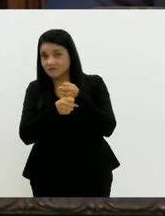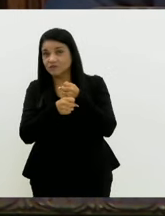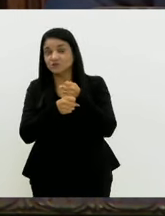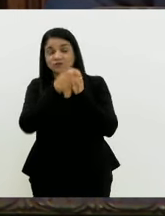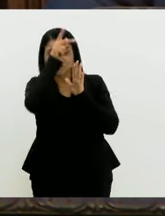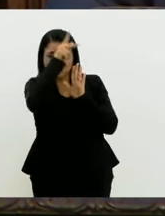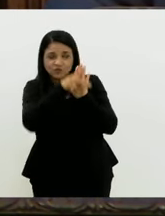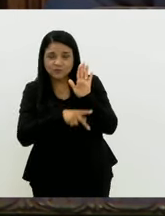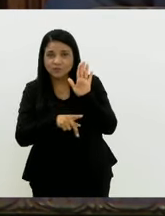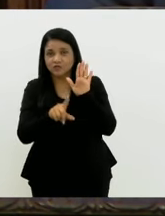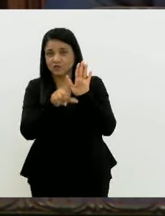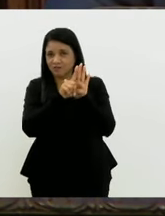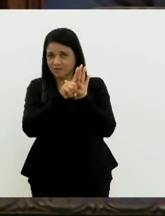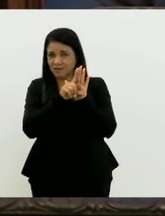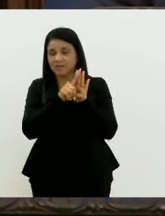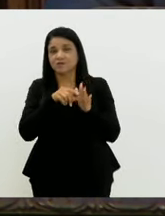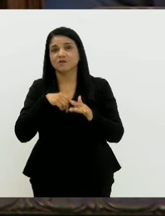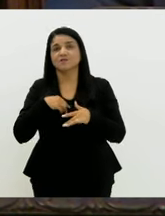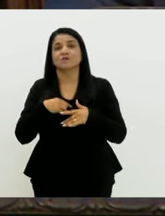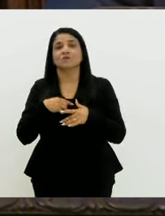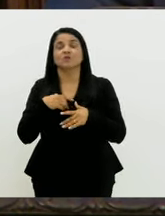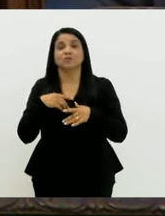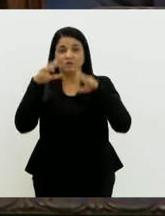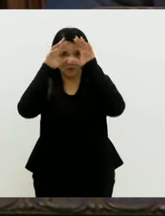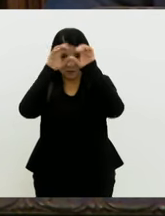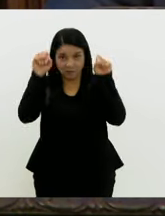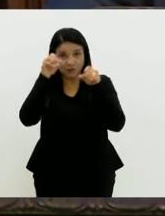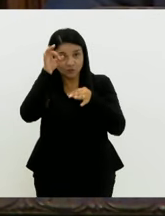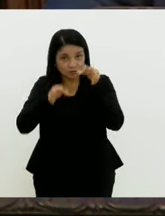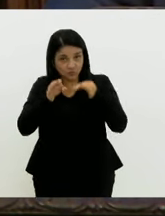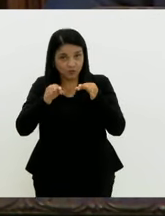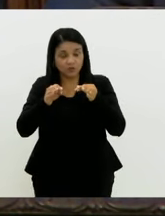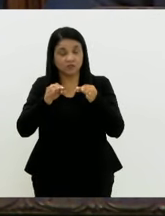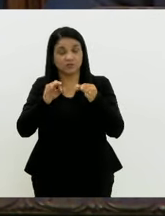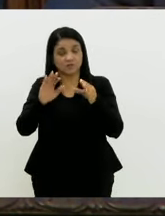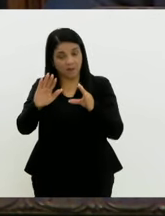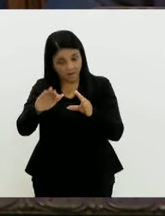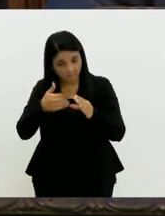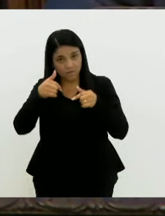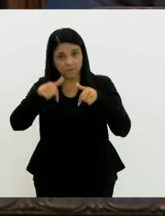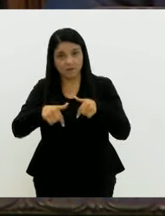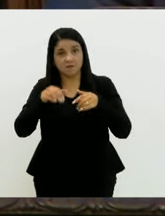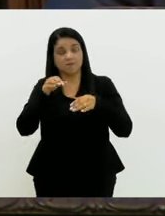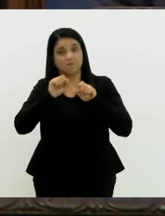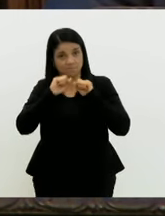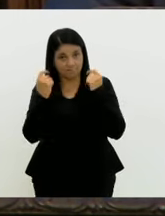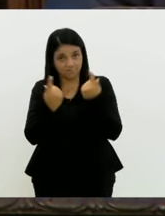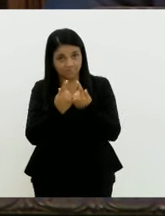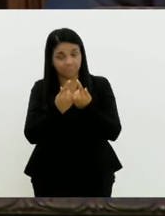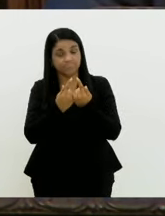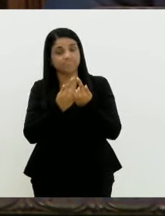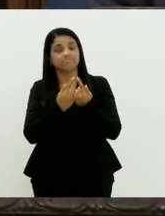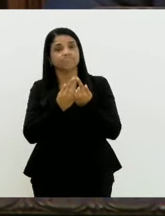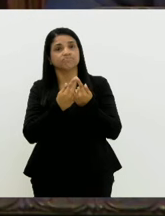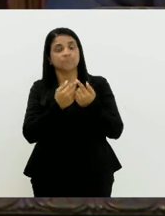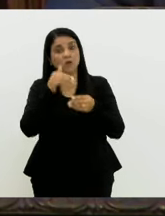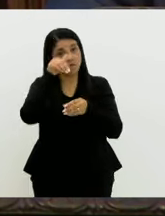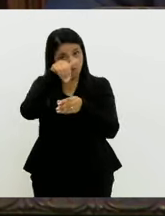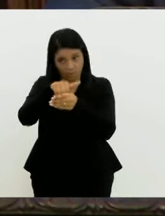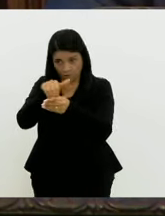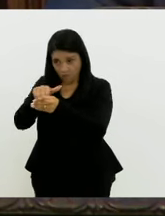projetos que o Tribunal de Justiça enviou a essa casa foram apreciados ao tempo e à